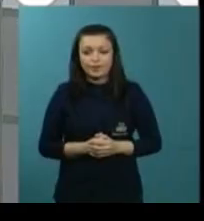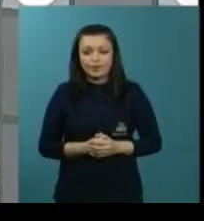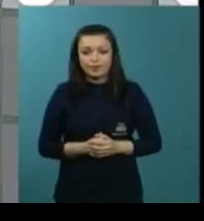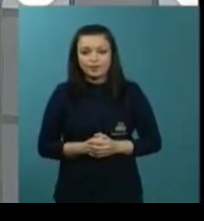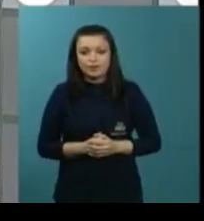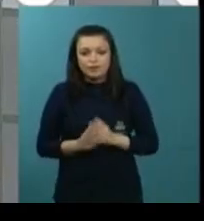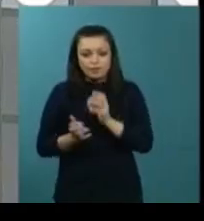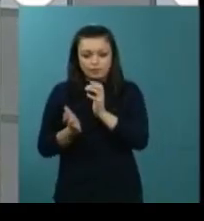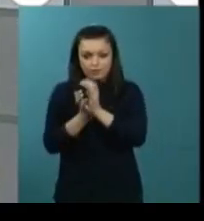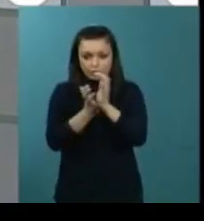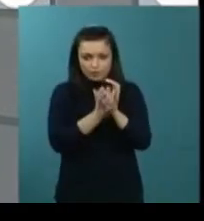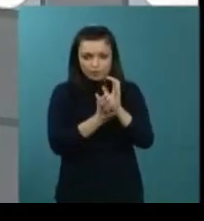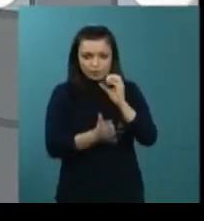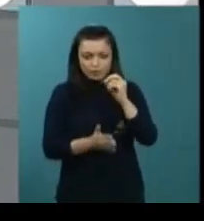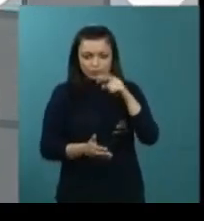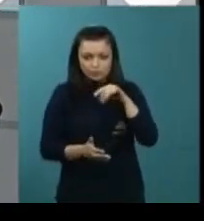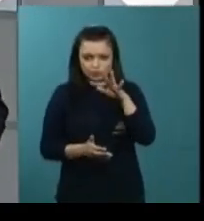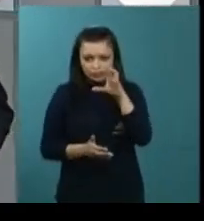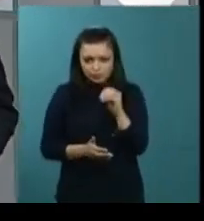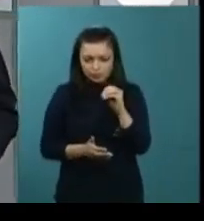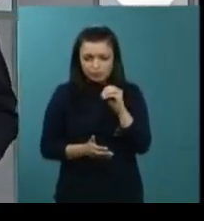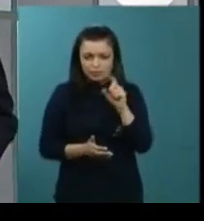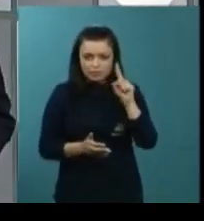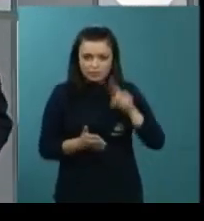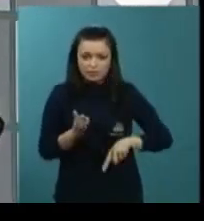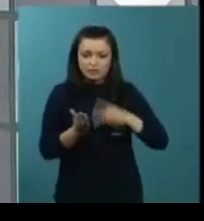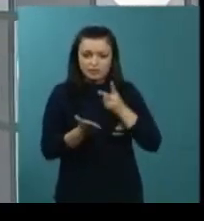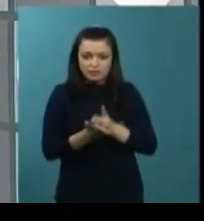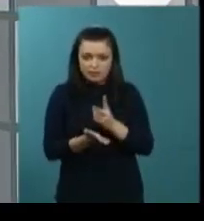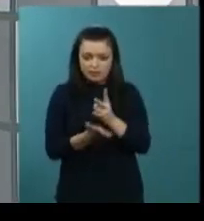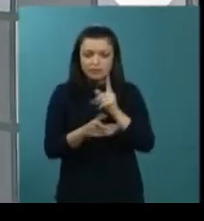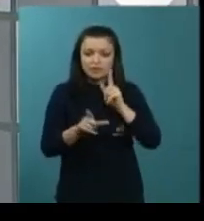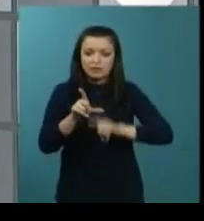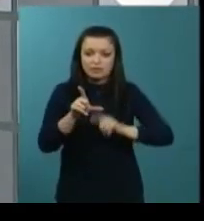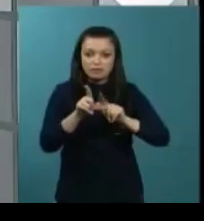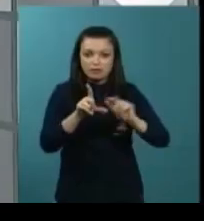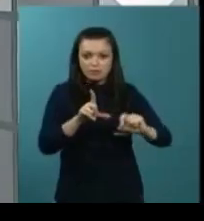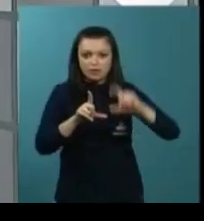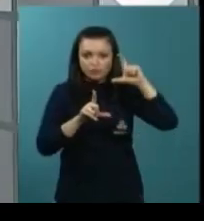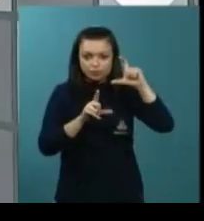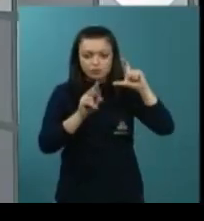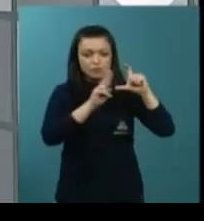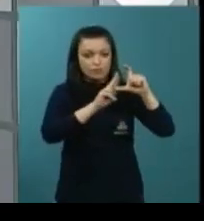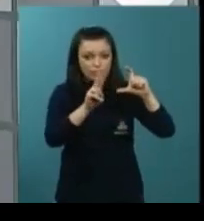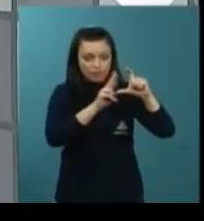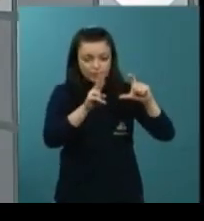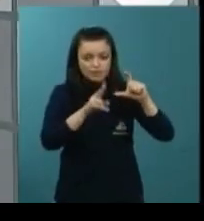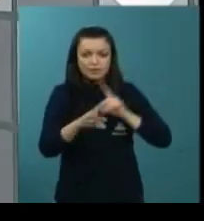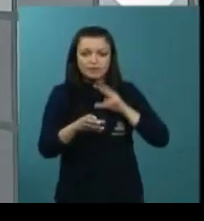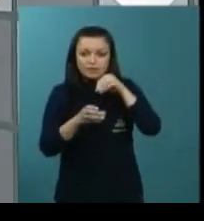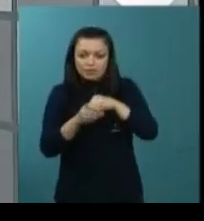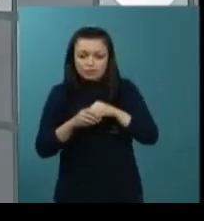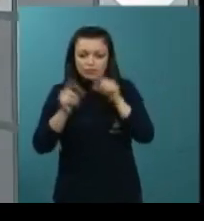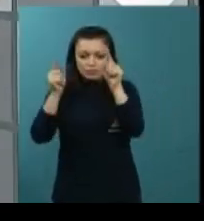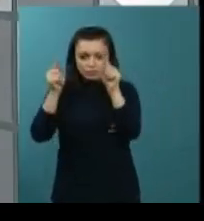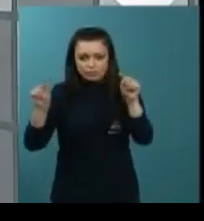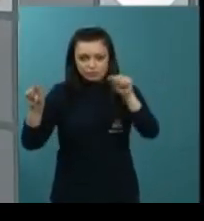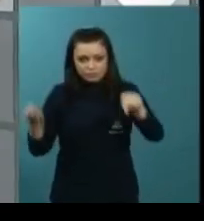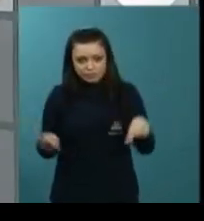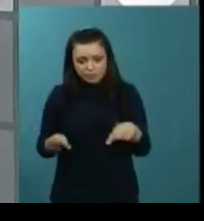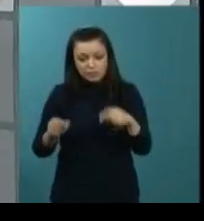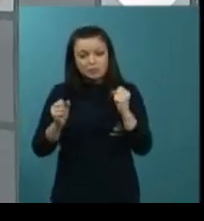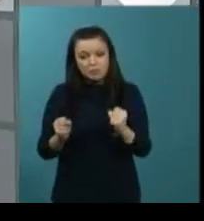Esse conjunto, que normalmente é representado por uma letra maiúscula e cujos